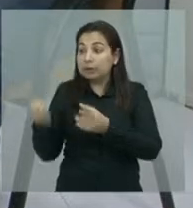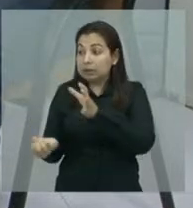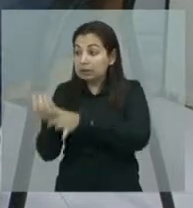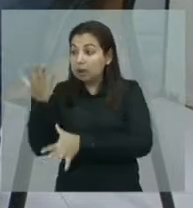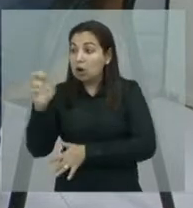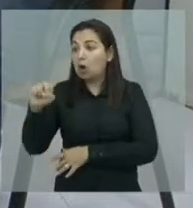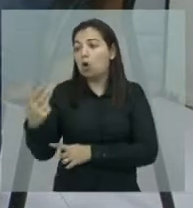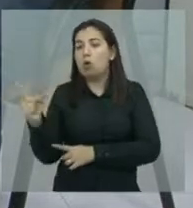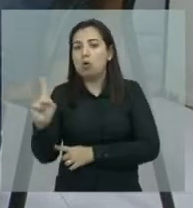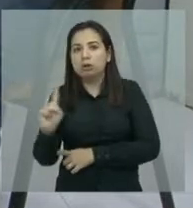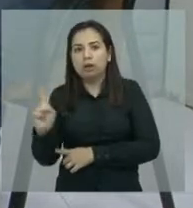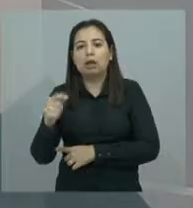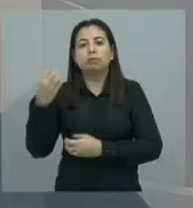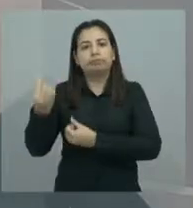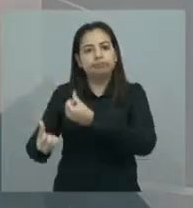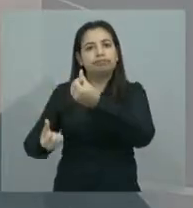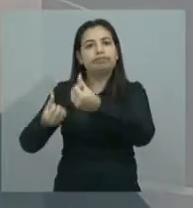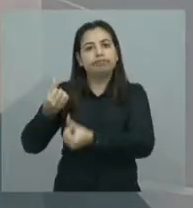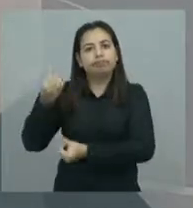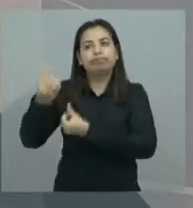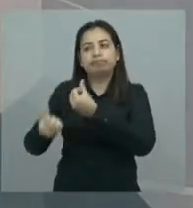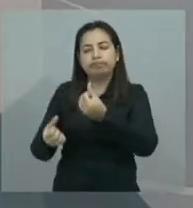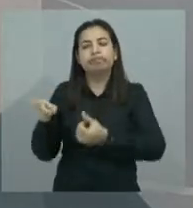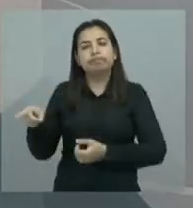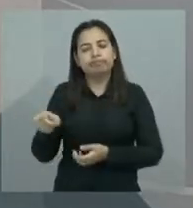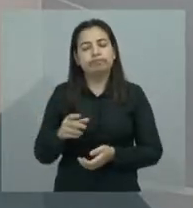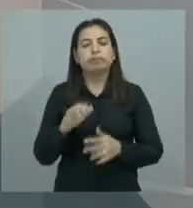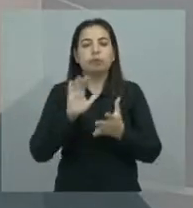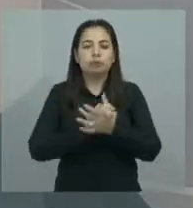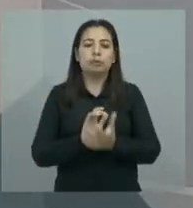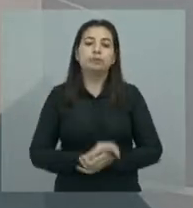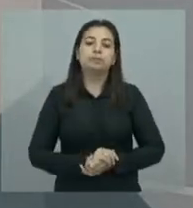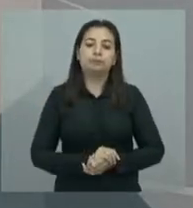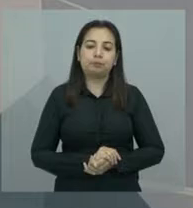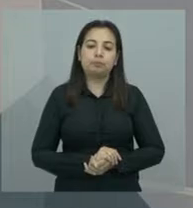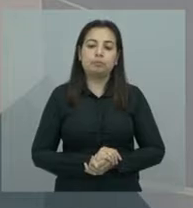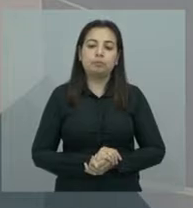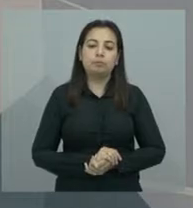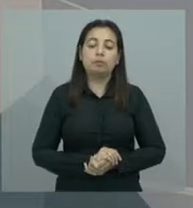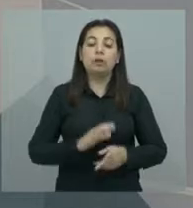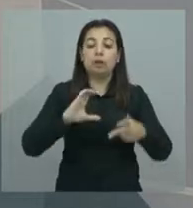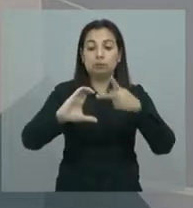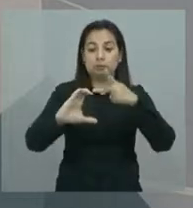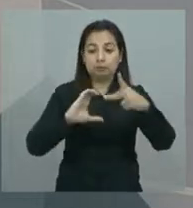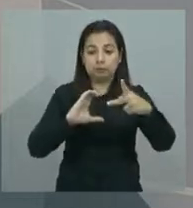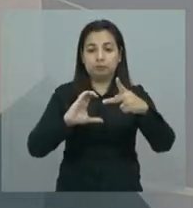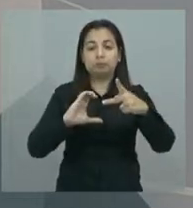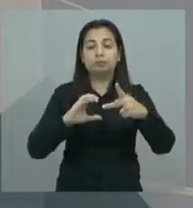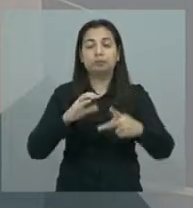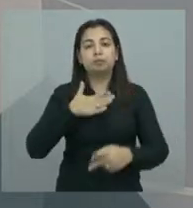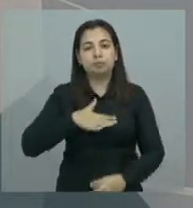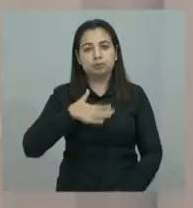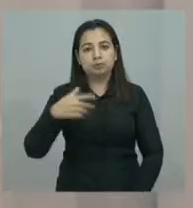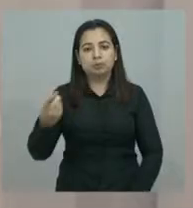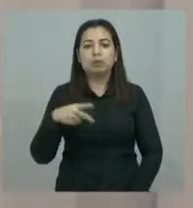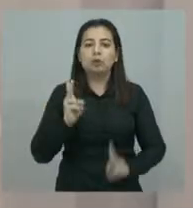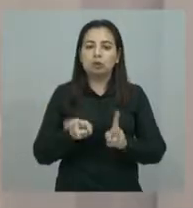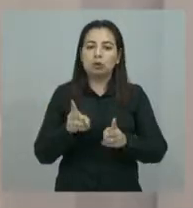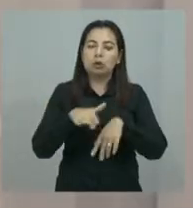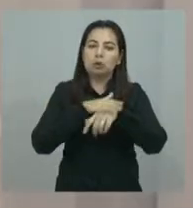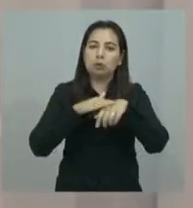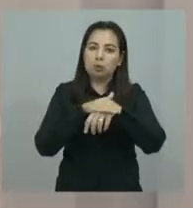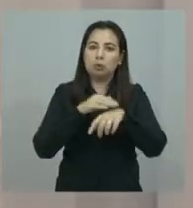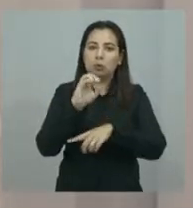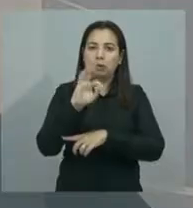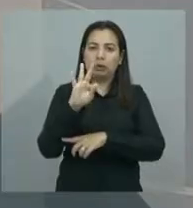ou não. Muito bem. Plenário da cidade. Vamos fazer um breve intervalo e na volta eu continuo conversando com o